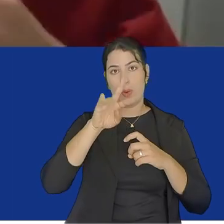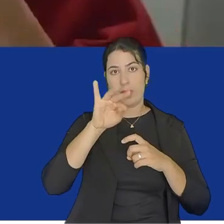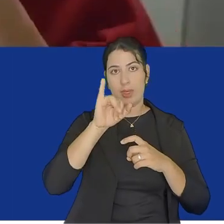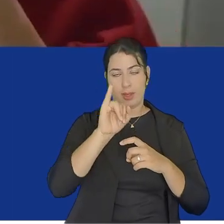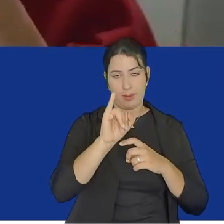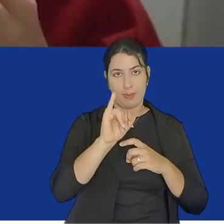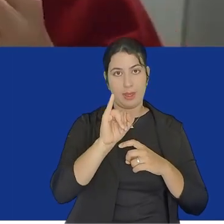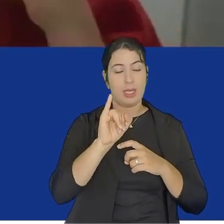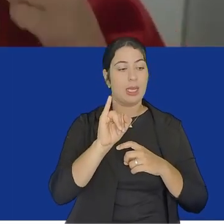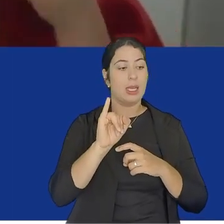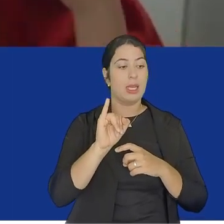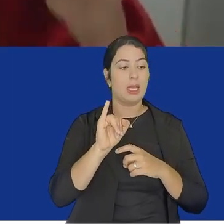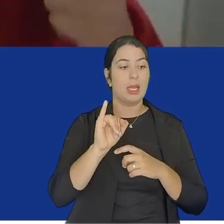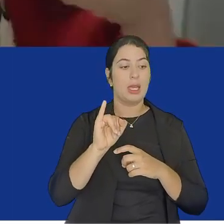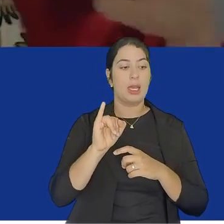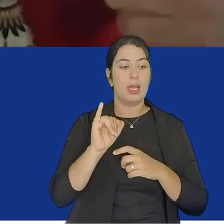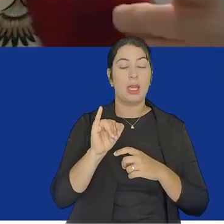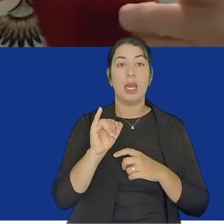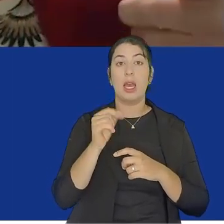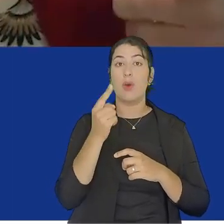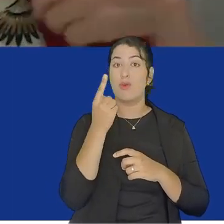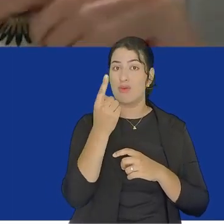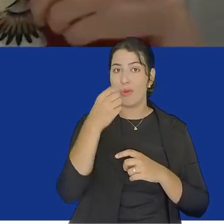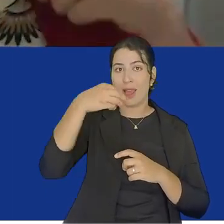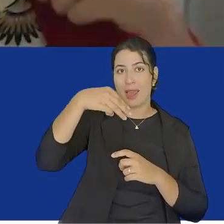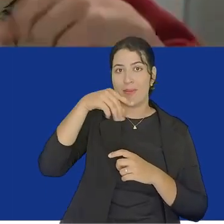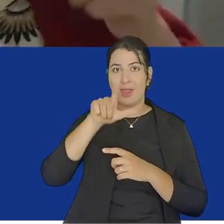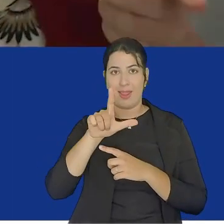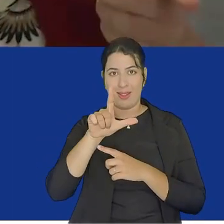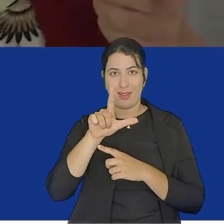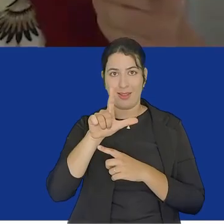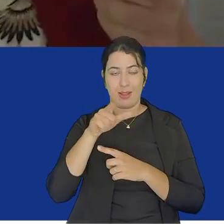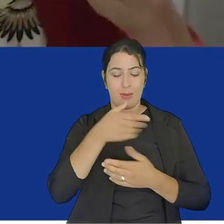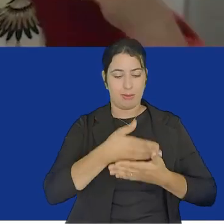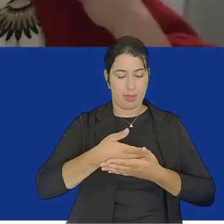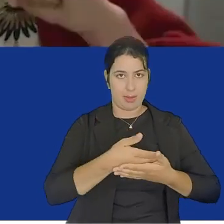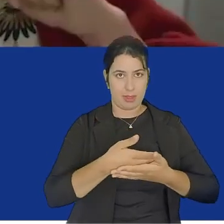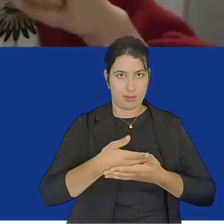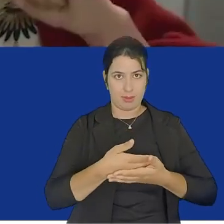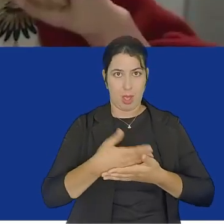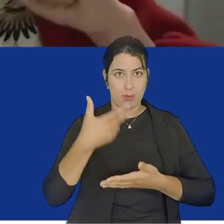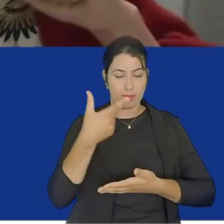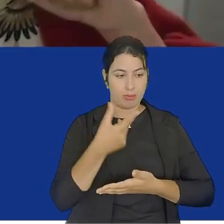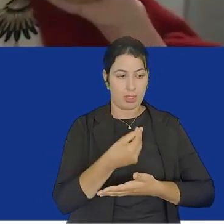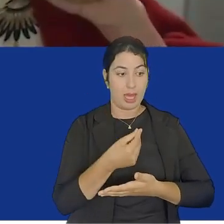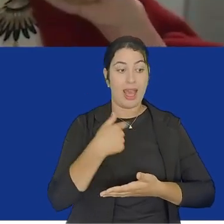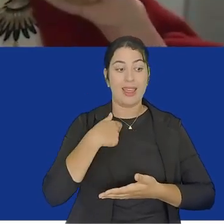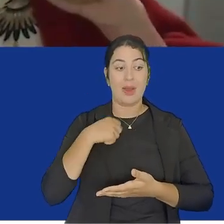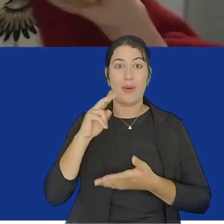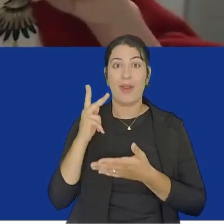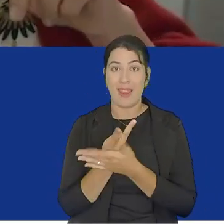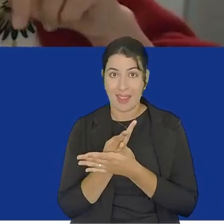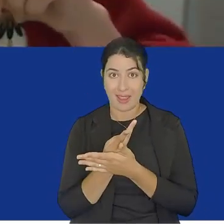para eu ter passado 1 ml de um medicamento para um RN. RN é recém-nascido. Mas eu errei. E ao